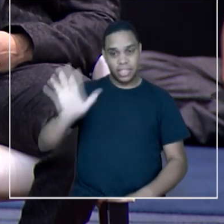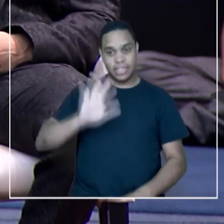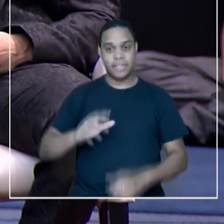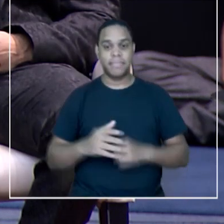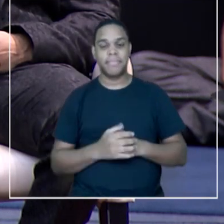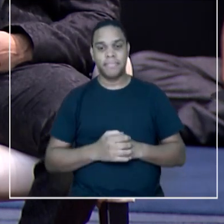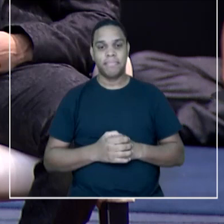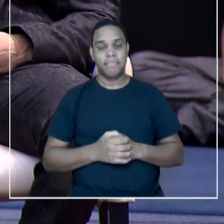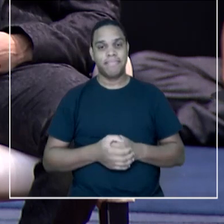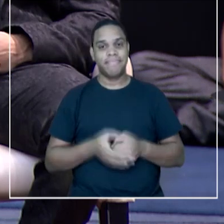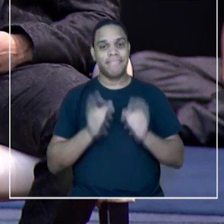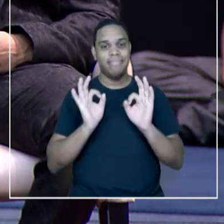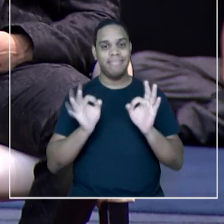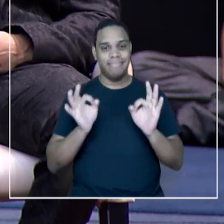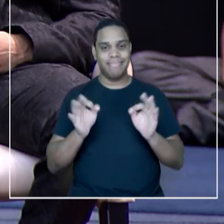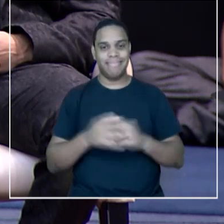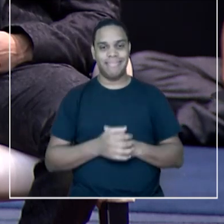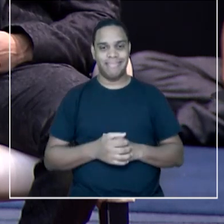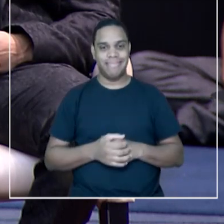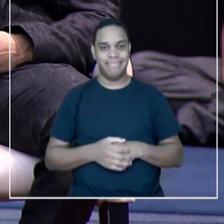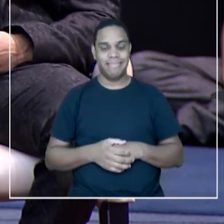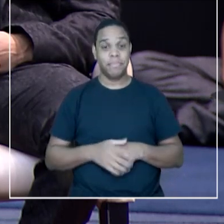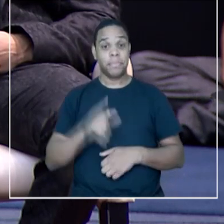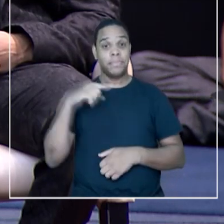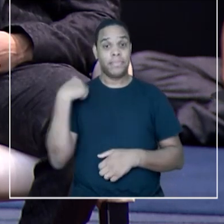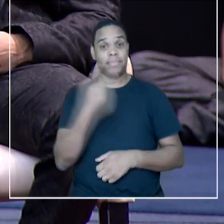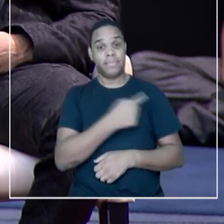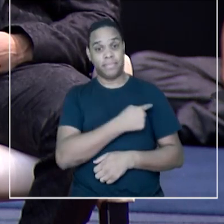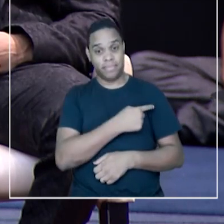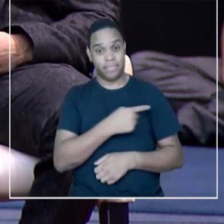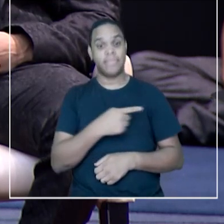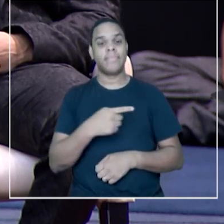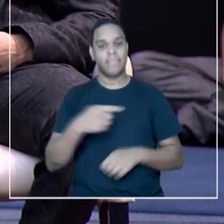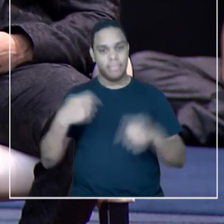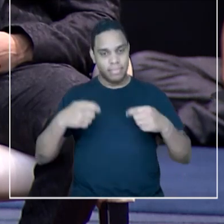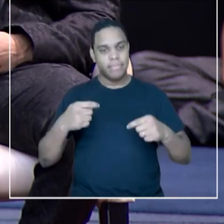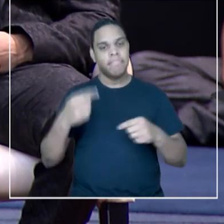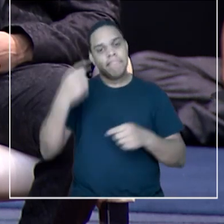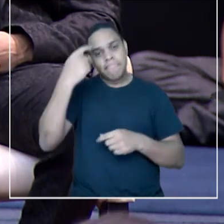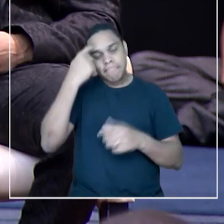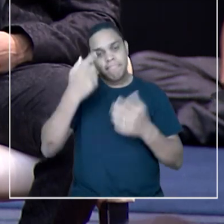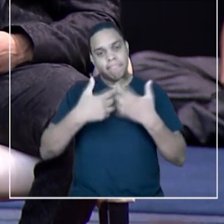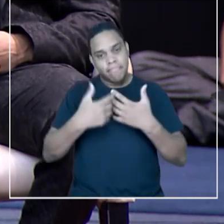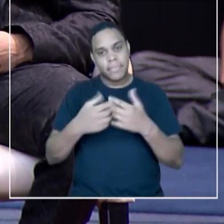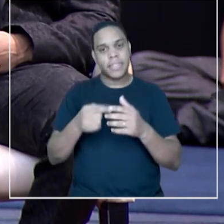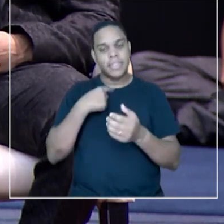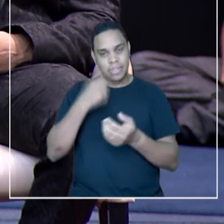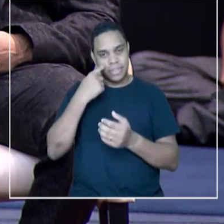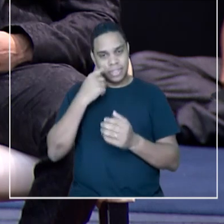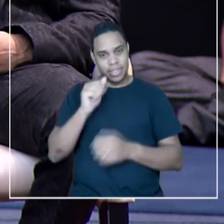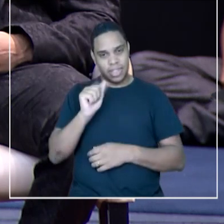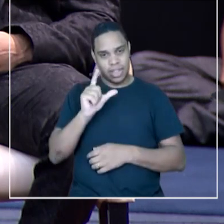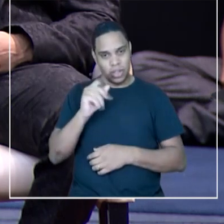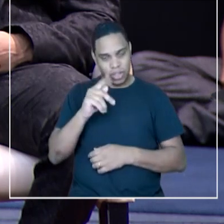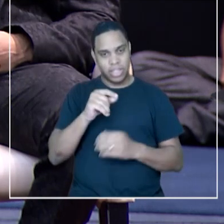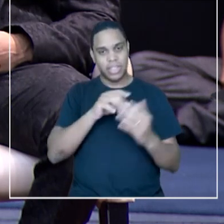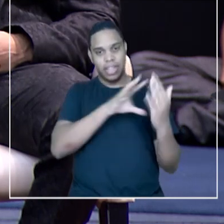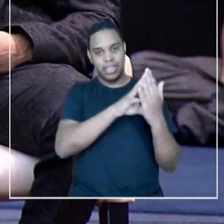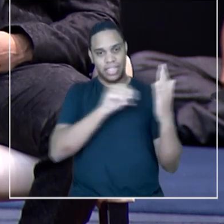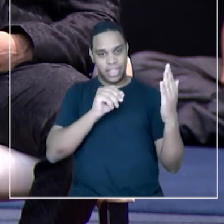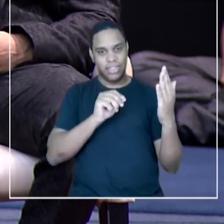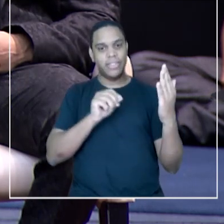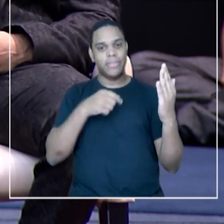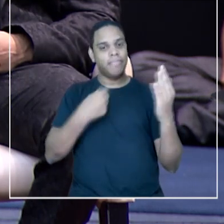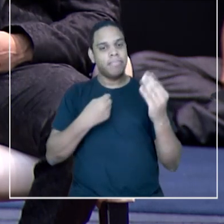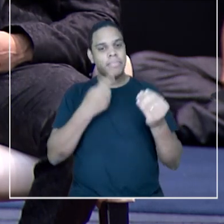E, sem dúvida, nós todos devemos nos perguntar, inspirados no exemplo do Alok, o que é que nós podemos